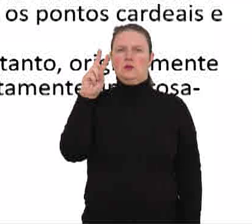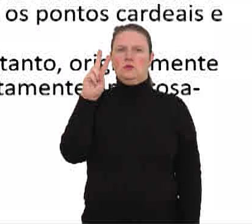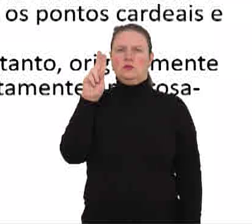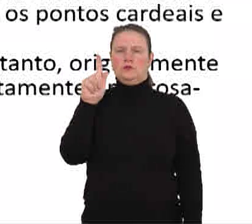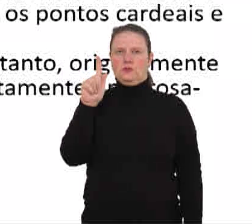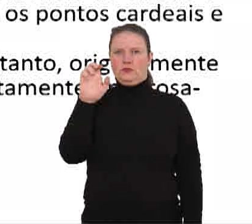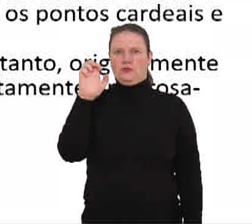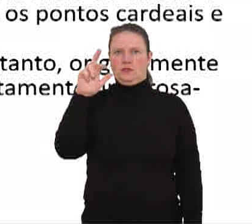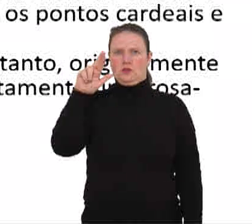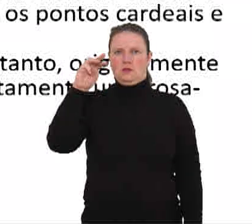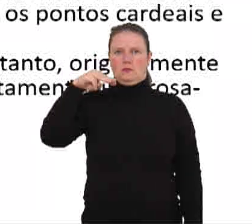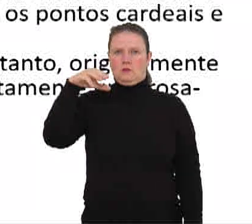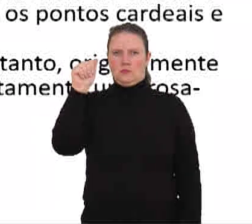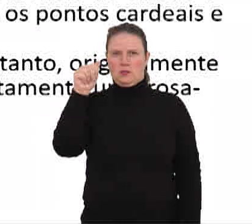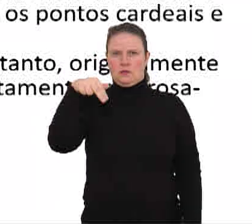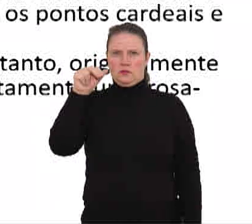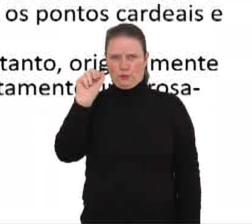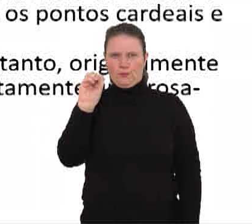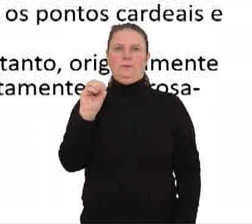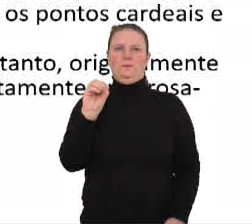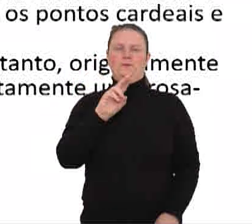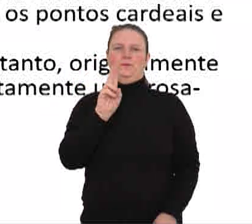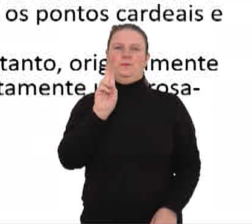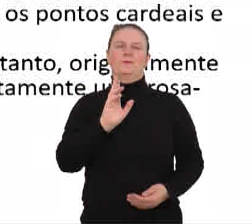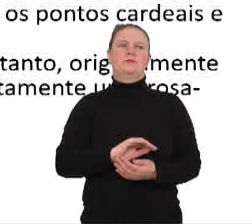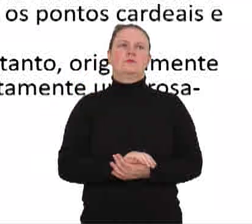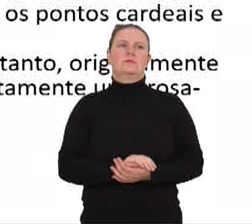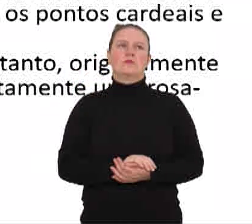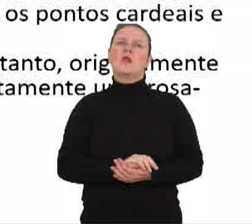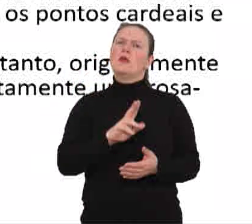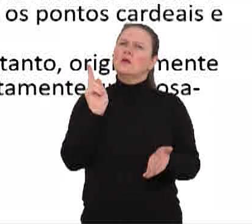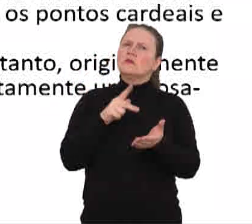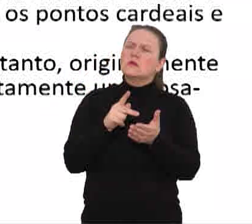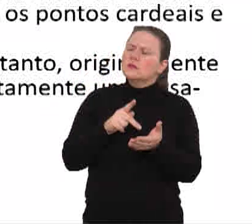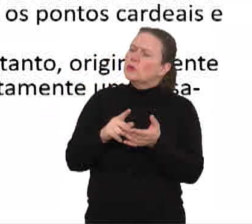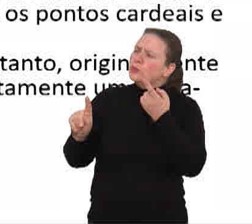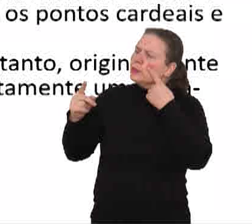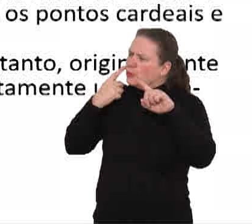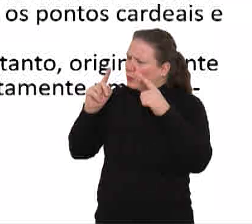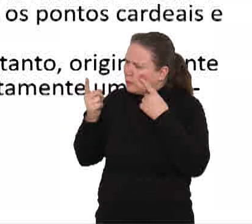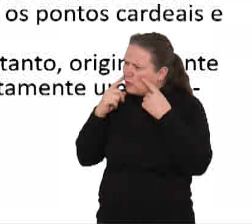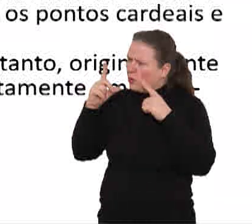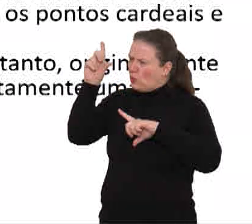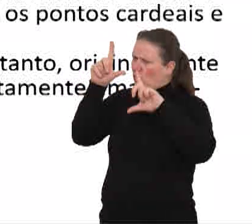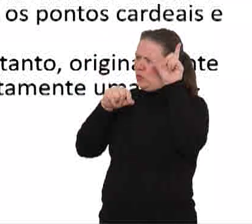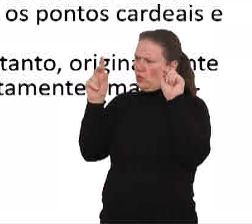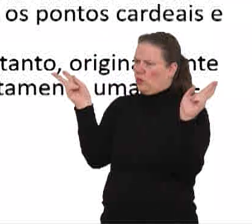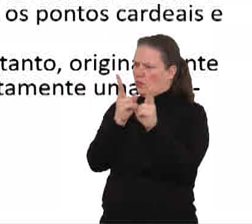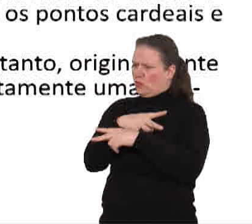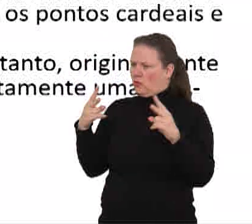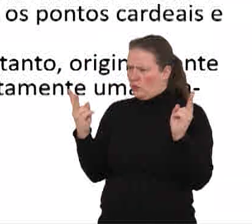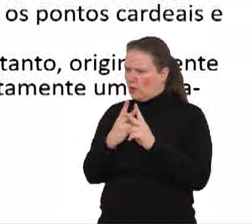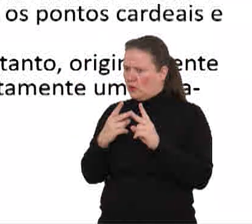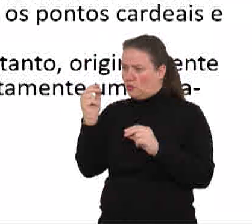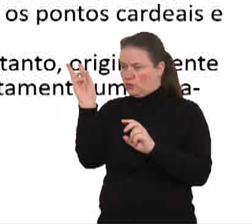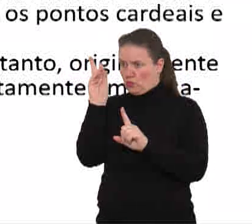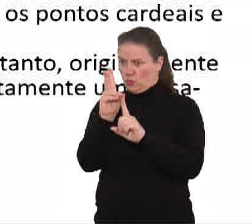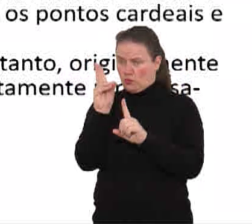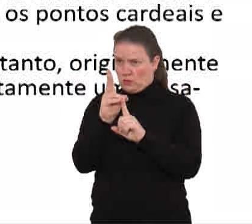rapaz que foi entrevistado pela revista. É verdade que o senhor descobriu uma rosa dos ventos dos Guaranis no